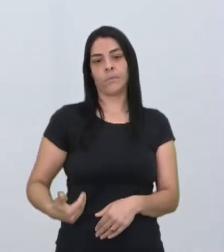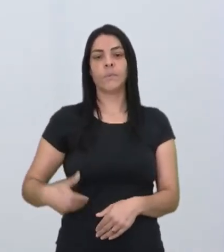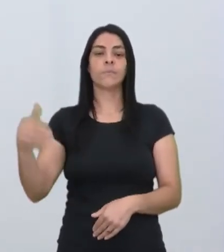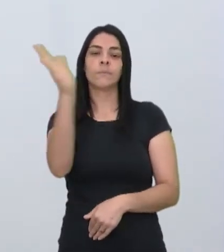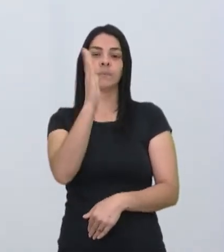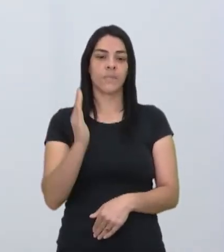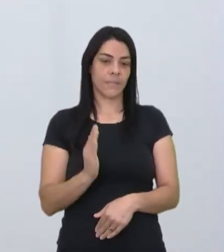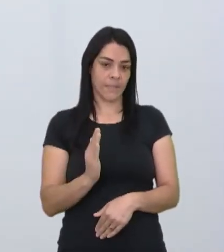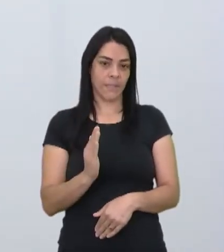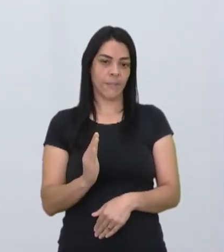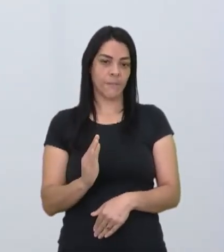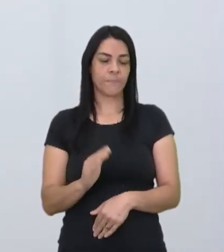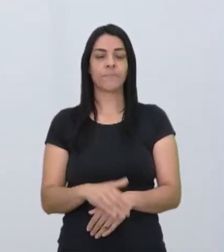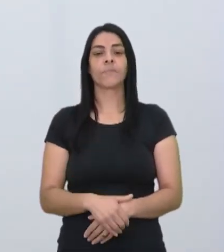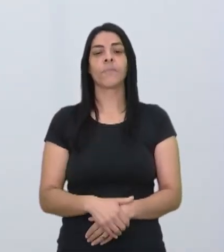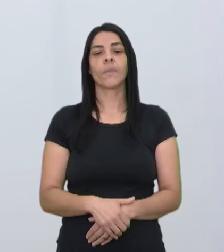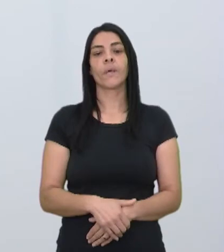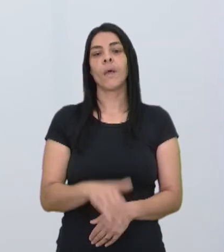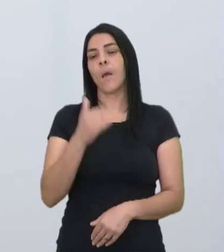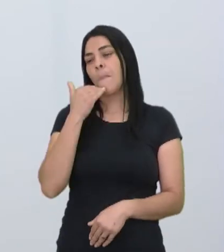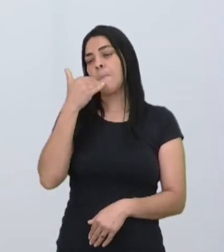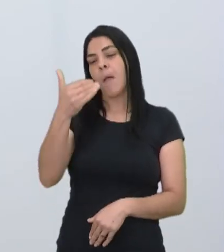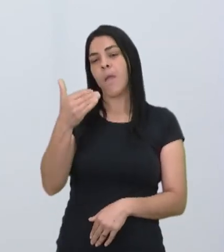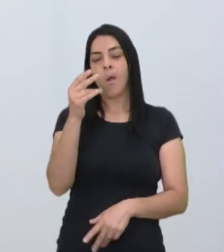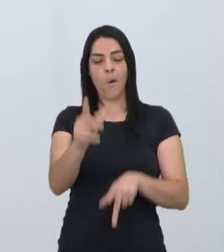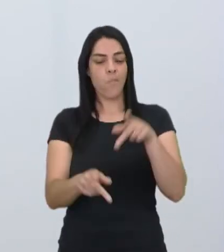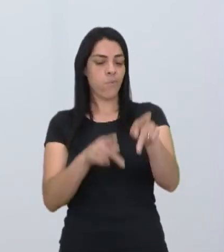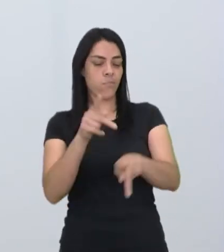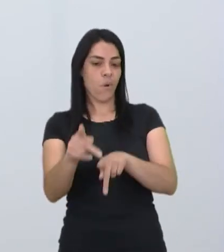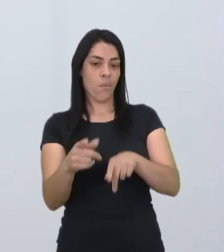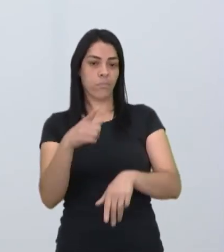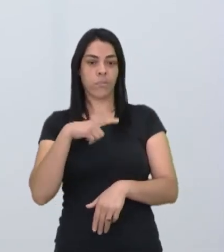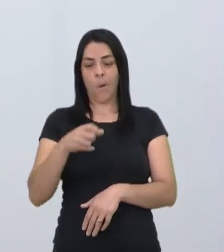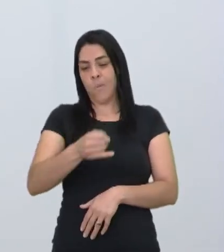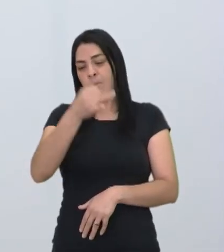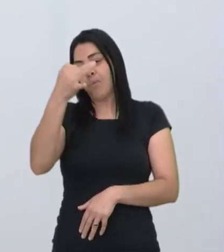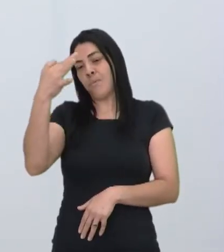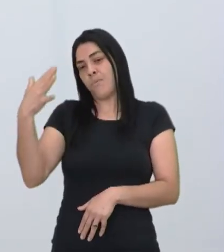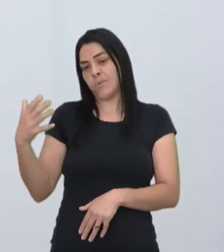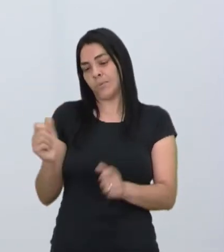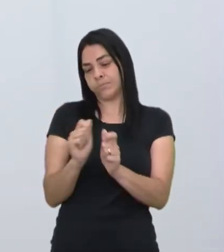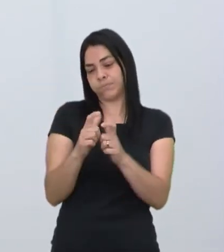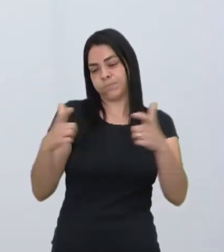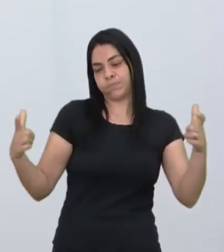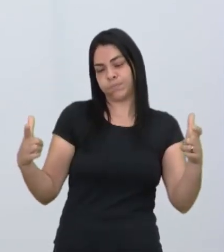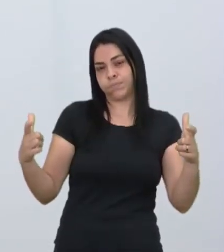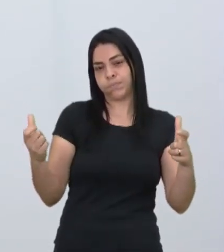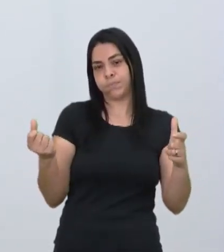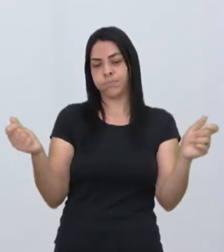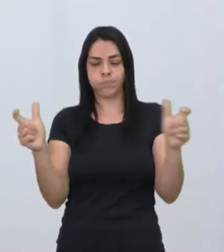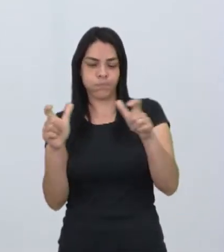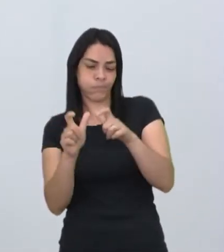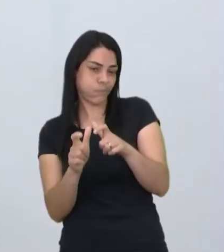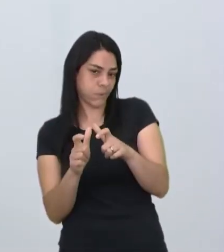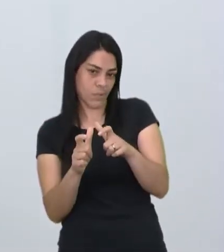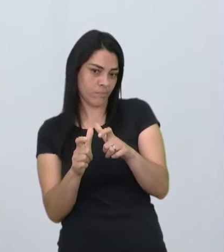brasileiro. Nem pedindo que a população tenha uma quantidade maior ou menor, diminuindo, nada disso